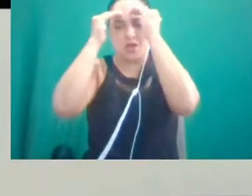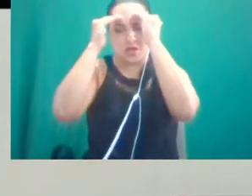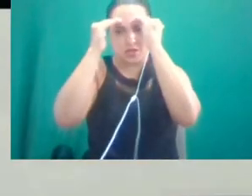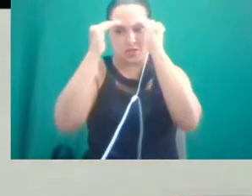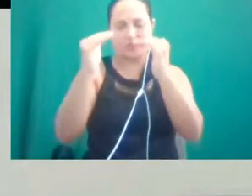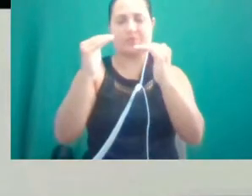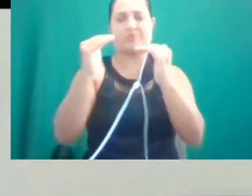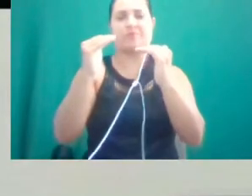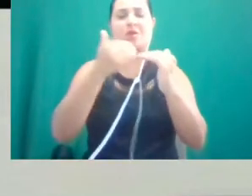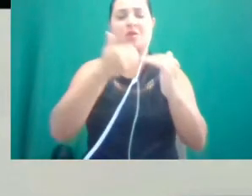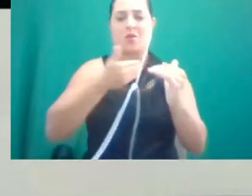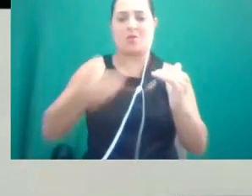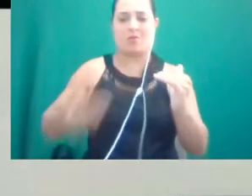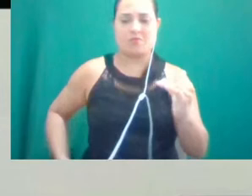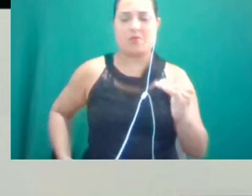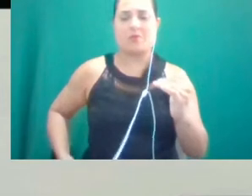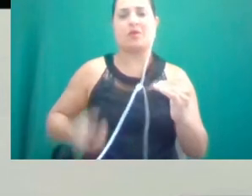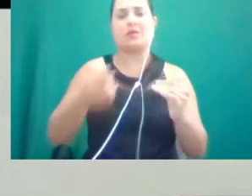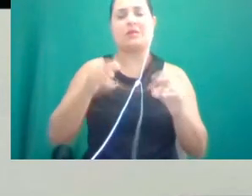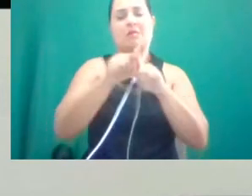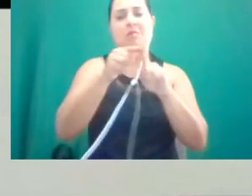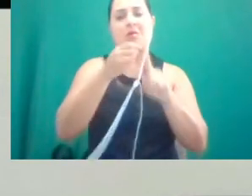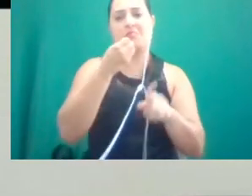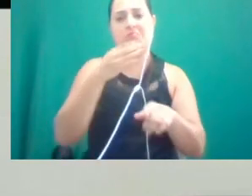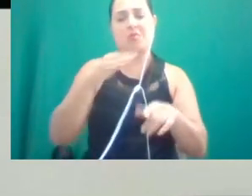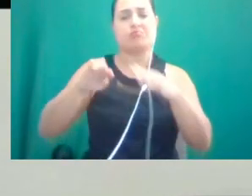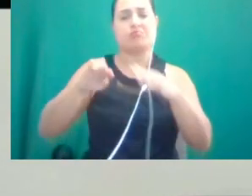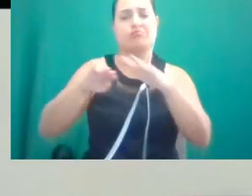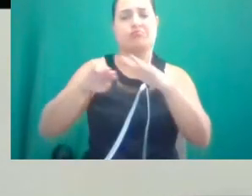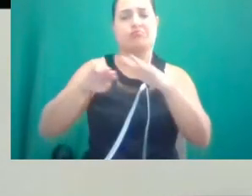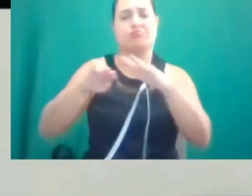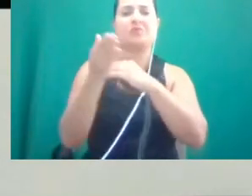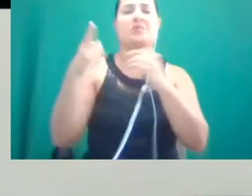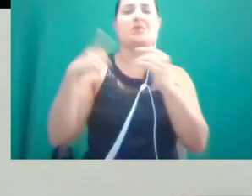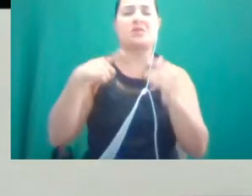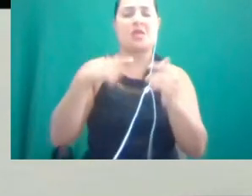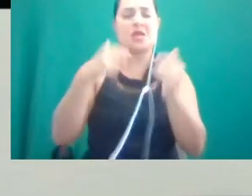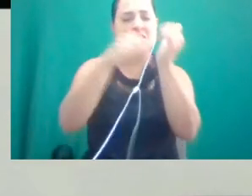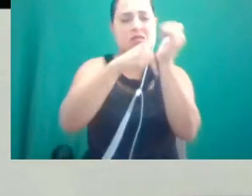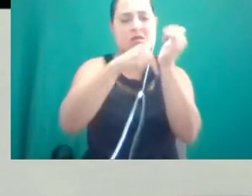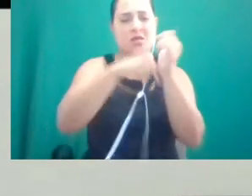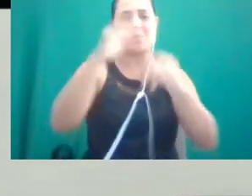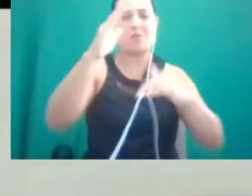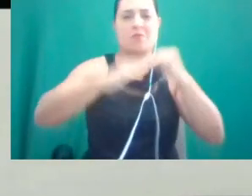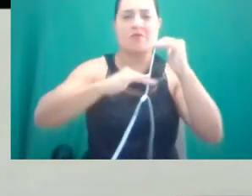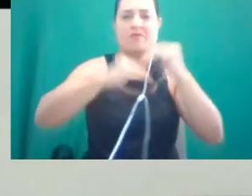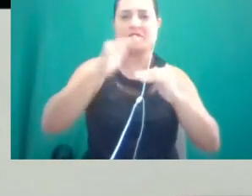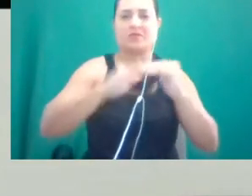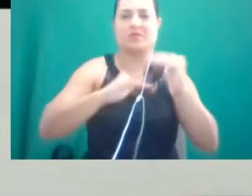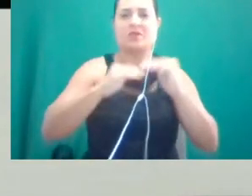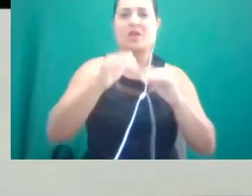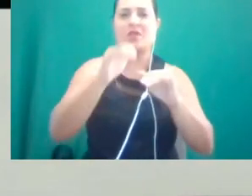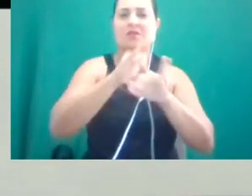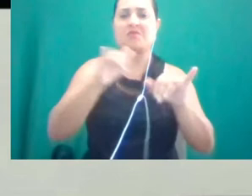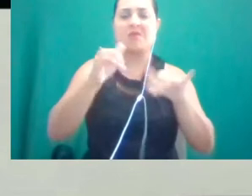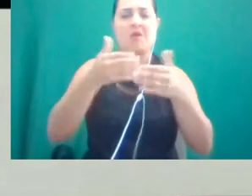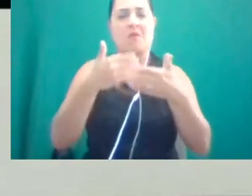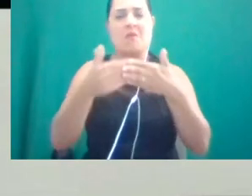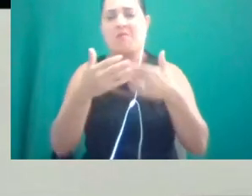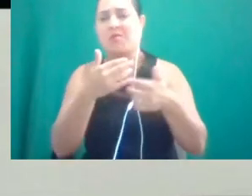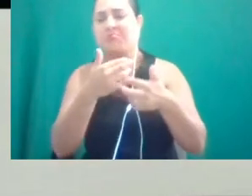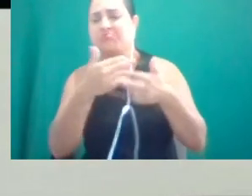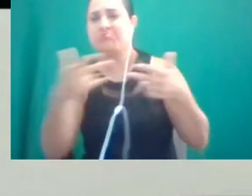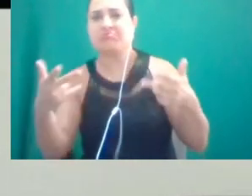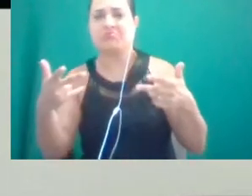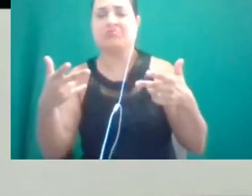Juro que, no meu dever de bacharel em sistemas de informação, empregarei a ciência com ética e dignidade,